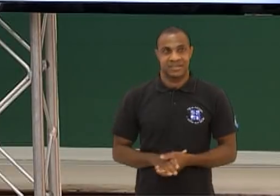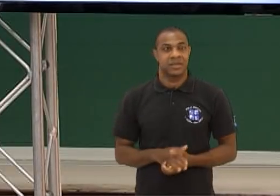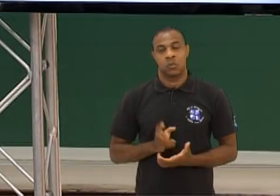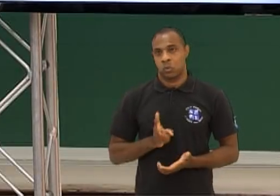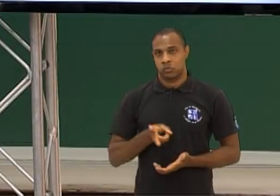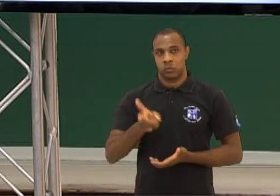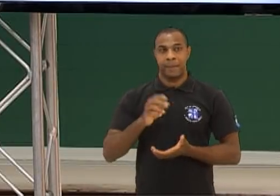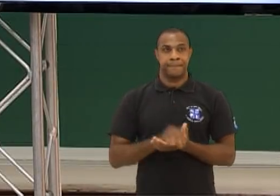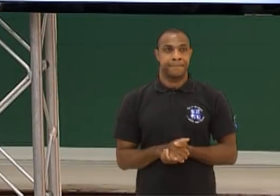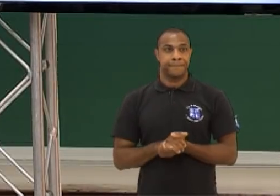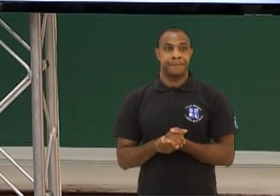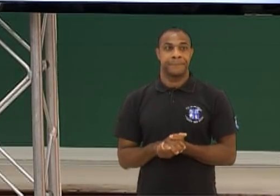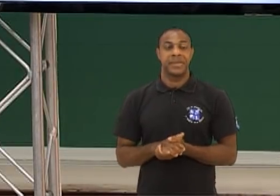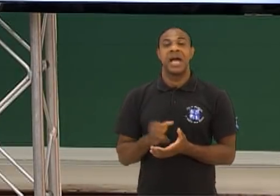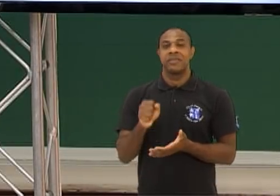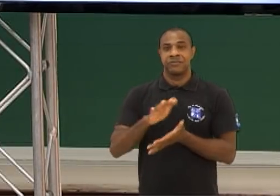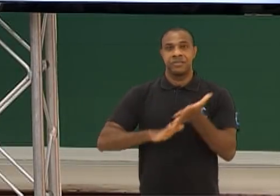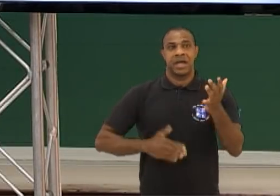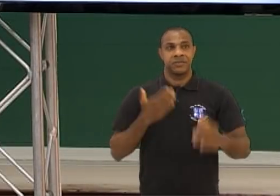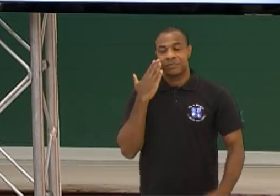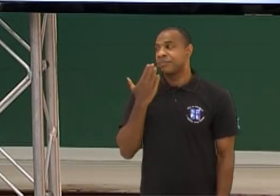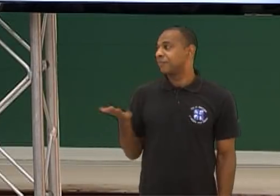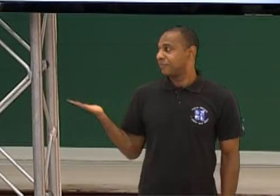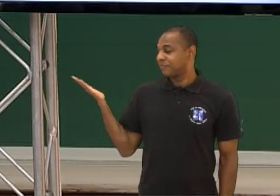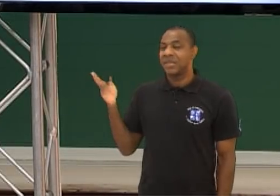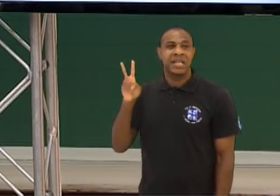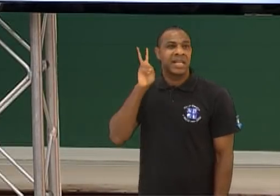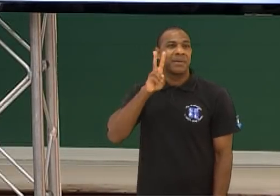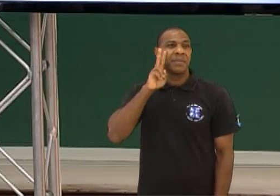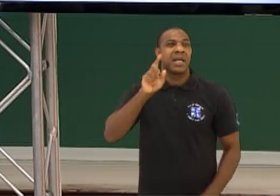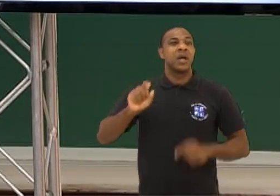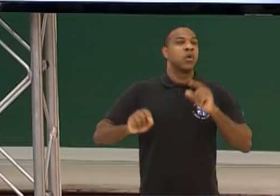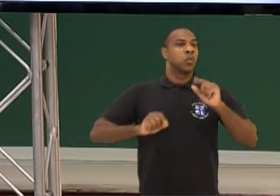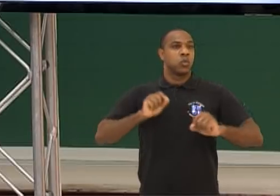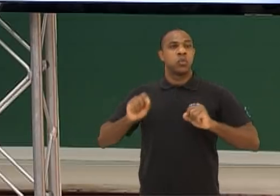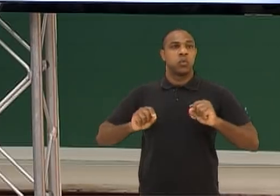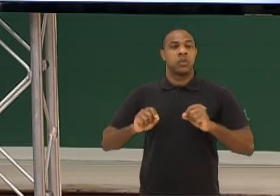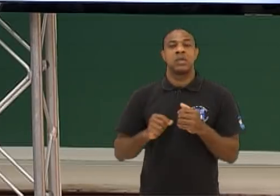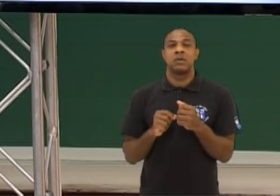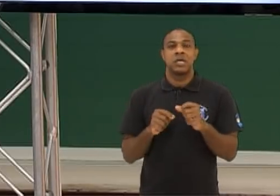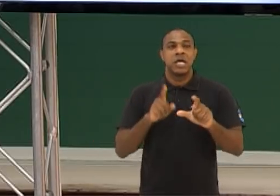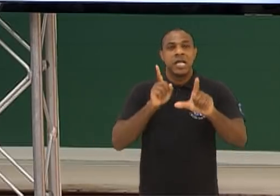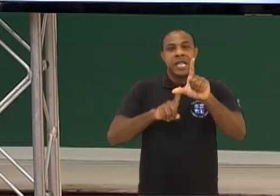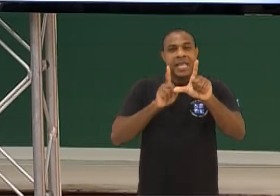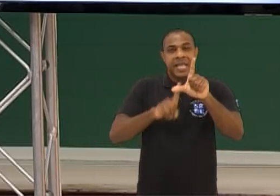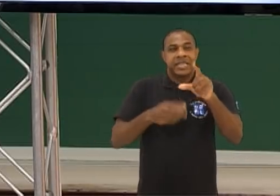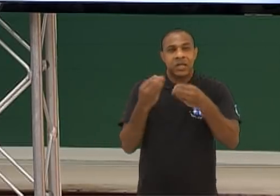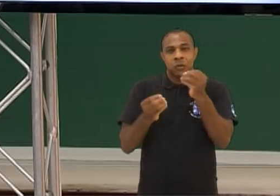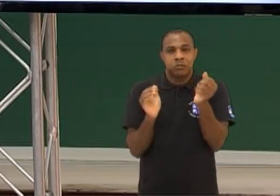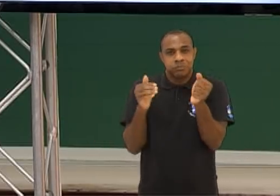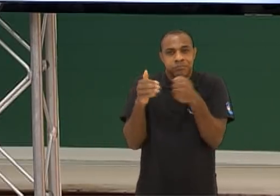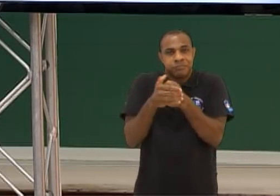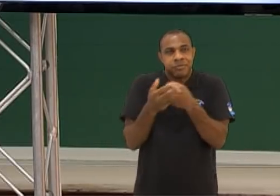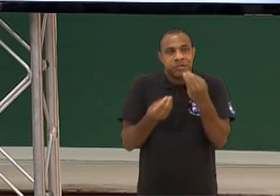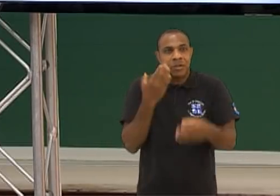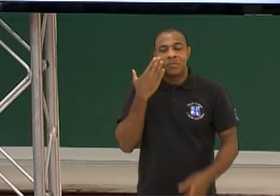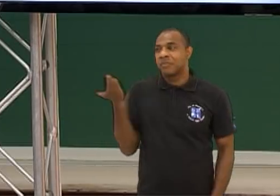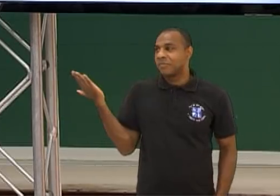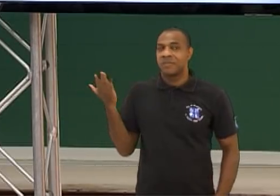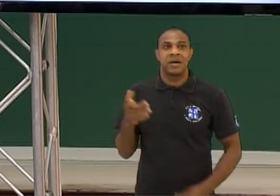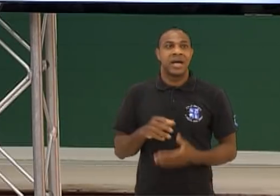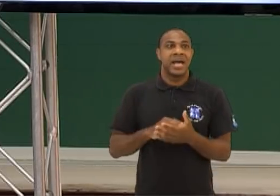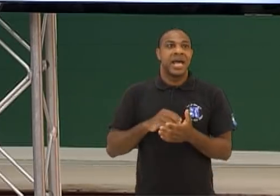continuar? Mais um exercício para vocês. Vamos lembrar a incógnita. Veja as equações que Helena